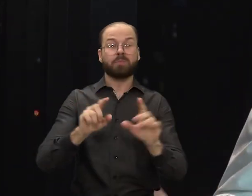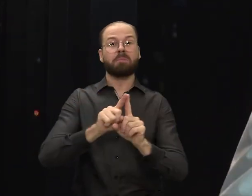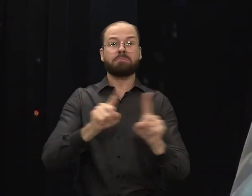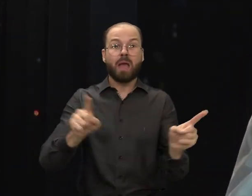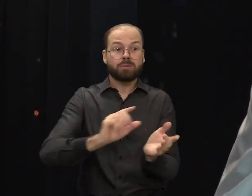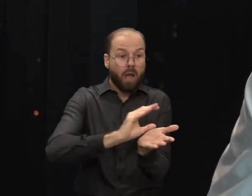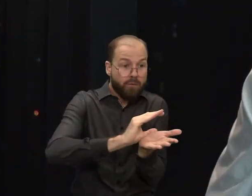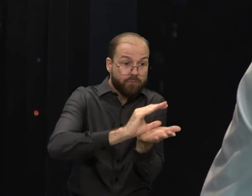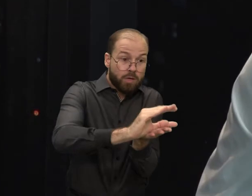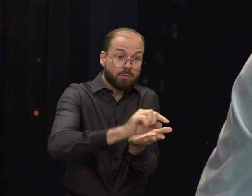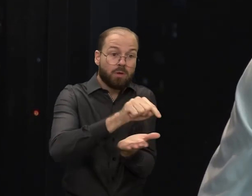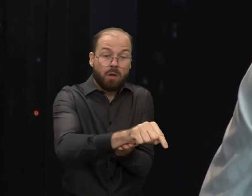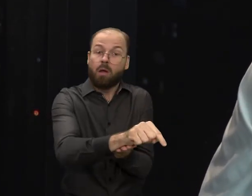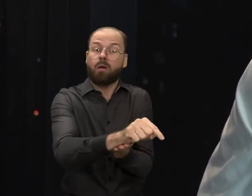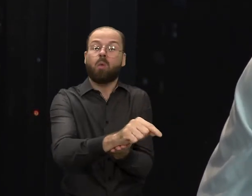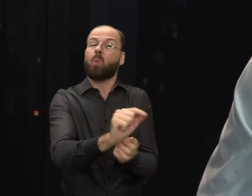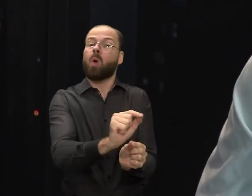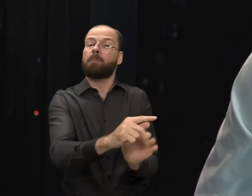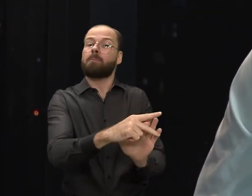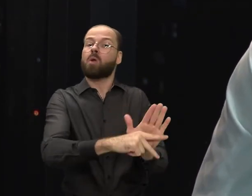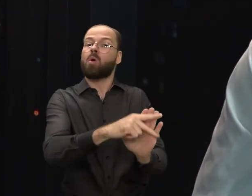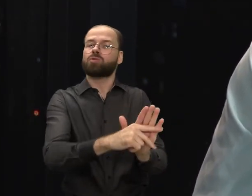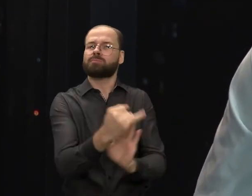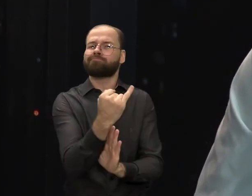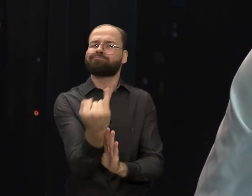investimento, né, tem que ser feito, né?